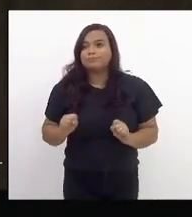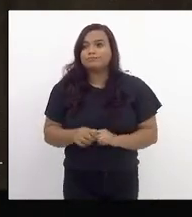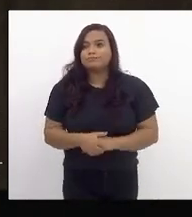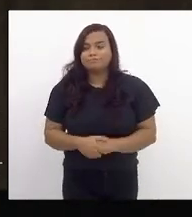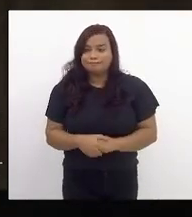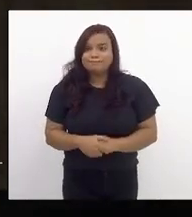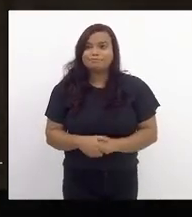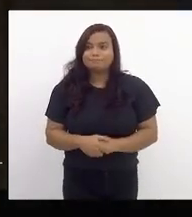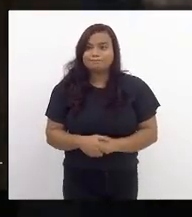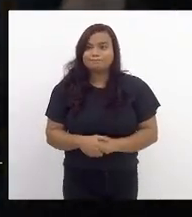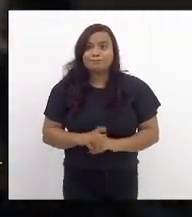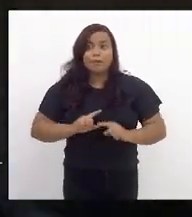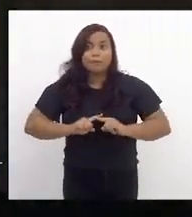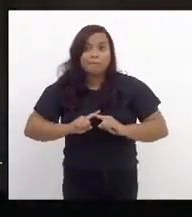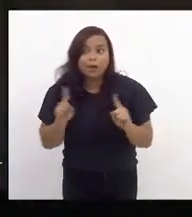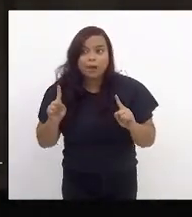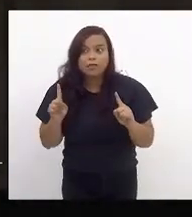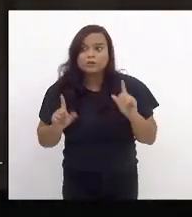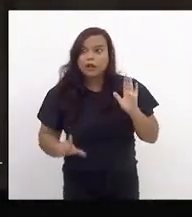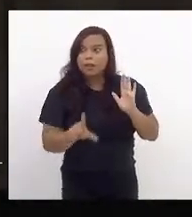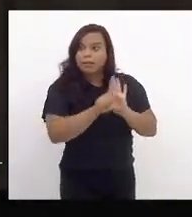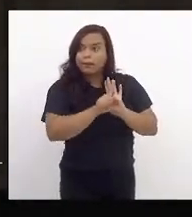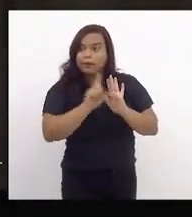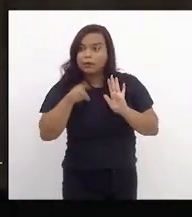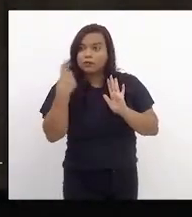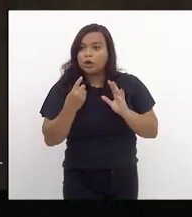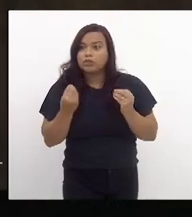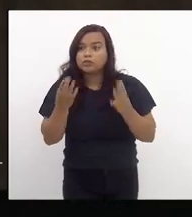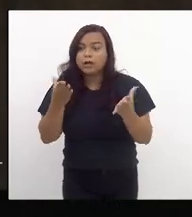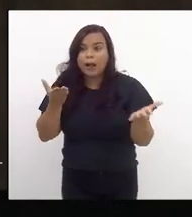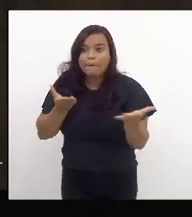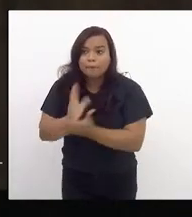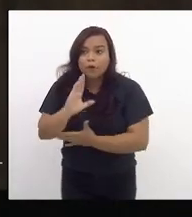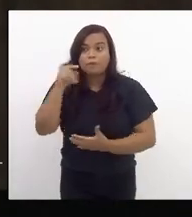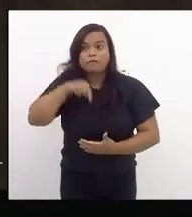No entanto, a lei que nós aprovamos aqui